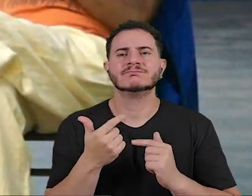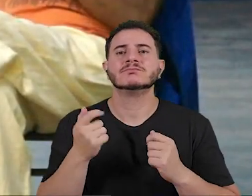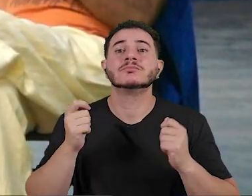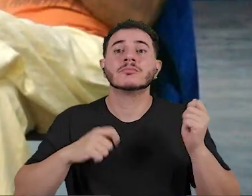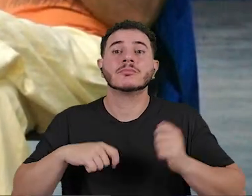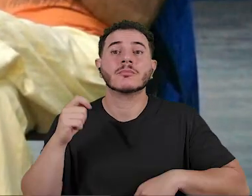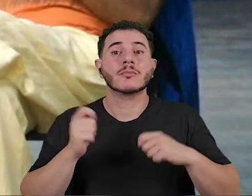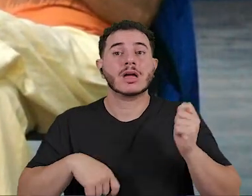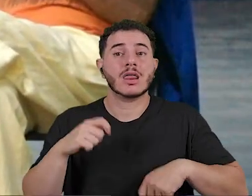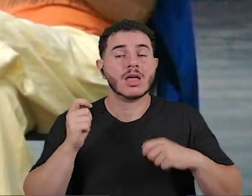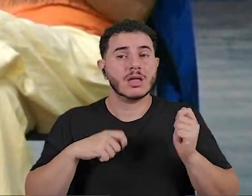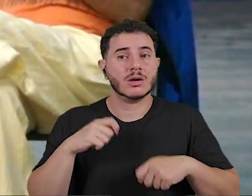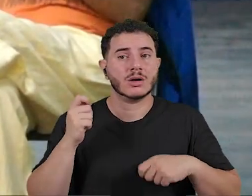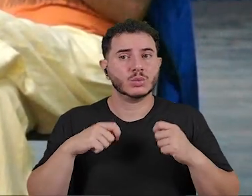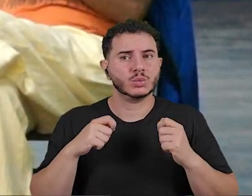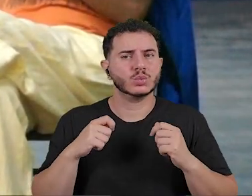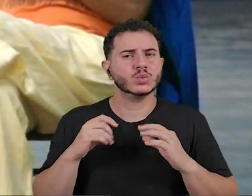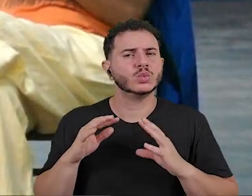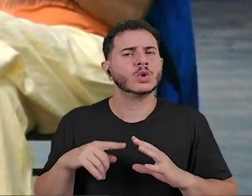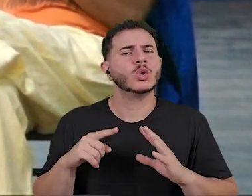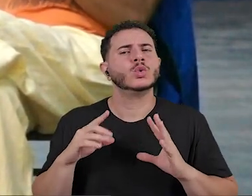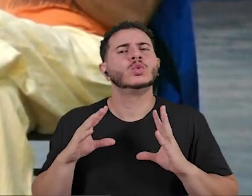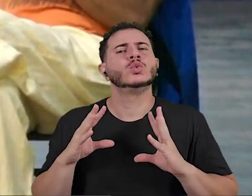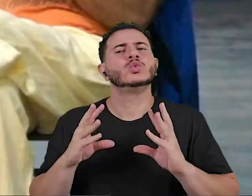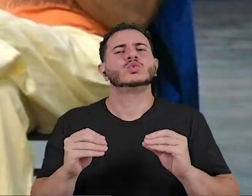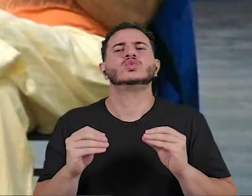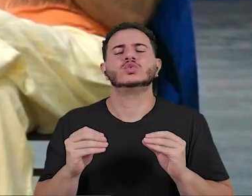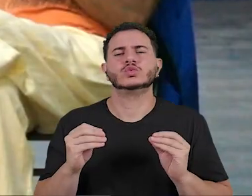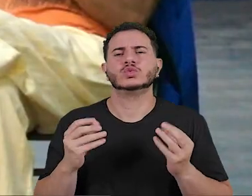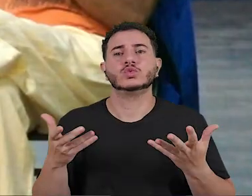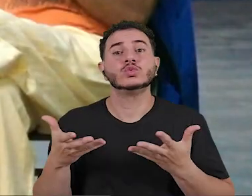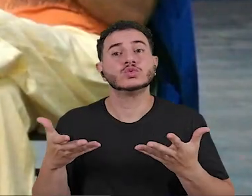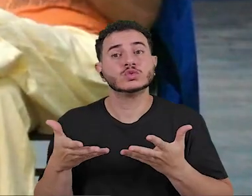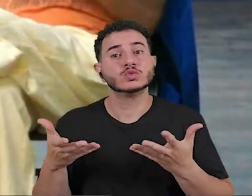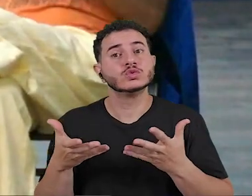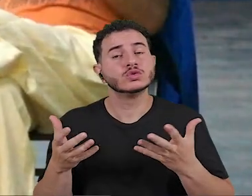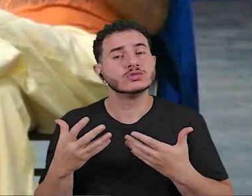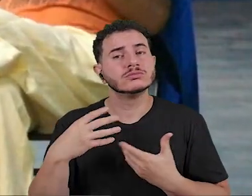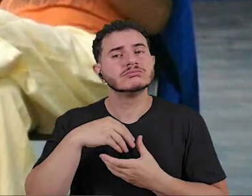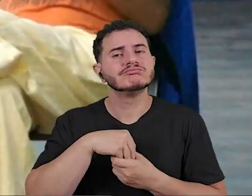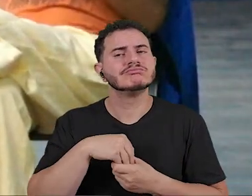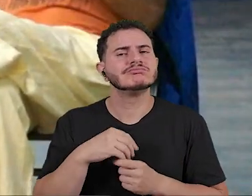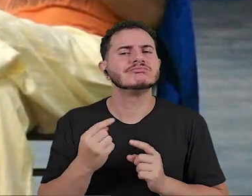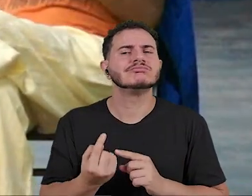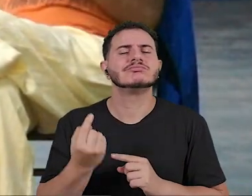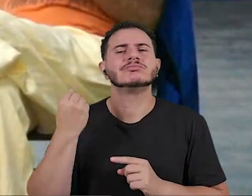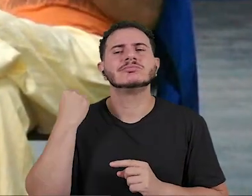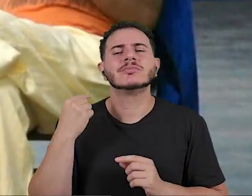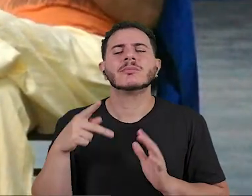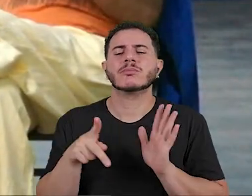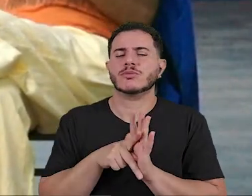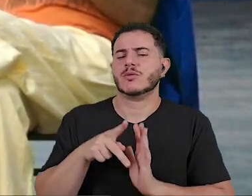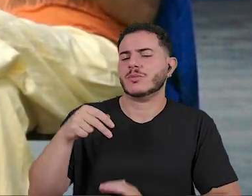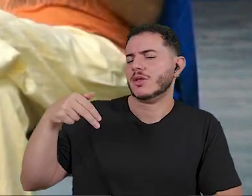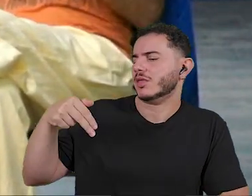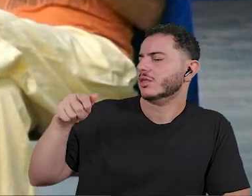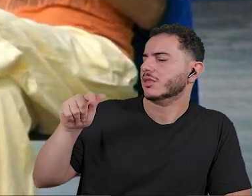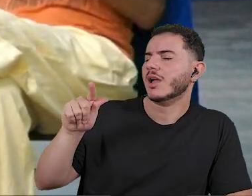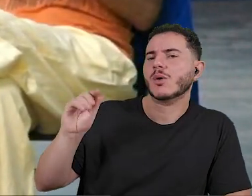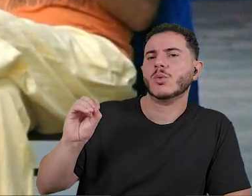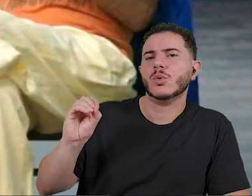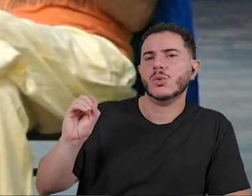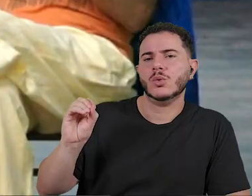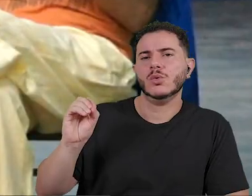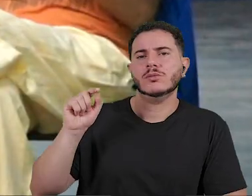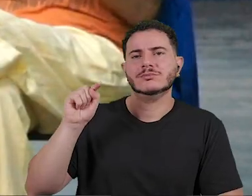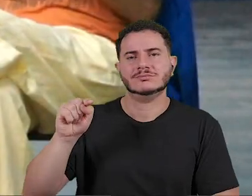hoje de ciência nagô. Então, o Maurício estava falando, comentando isso ontem. Luiz França, Dona Santa,